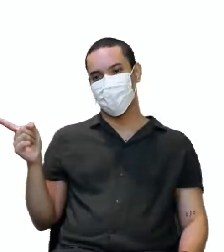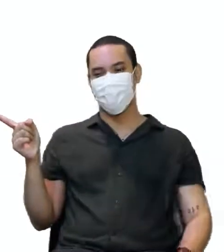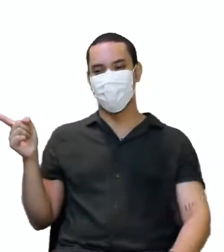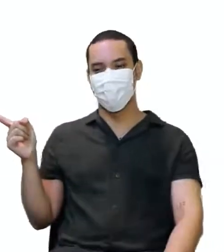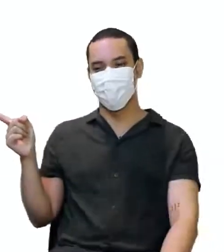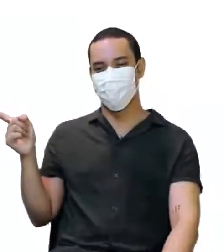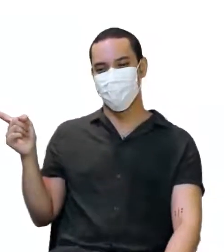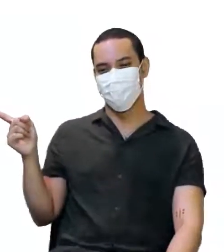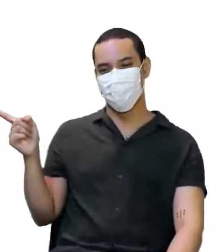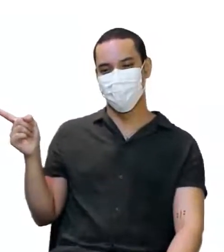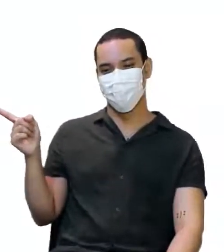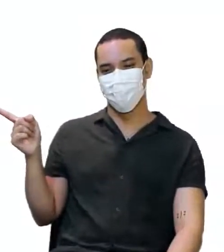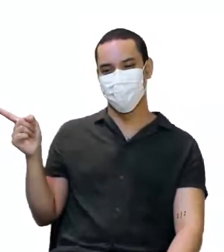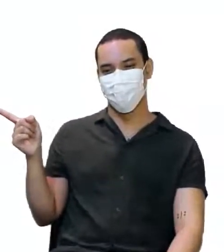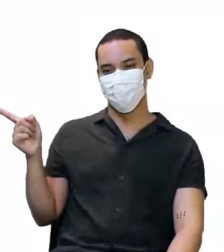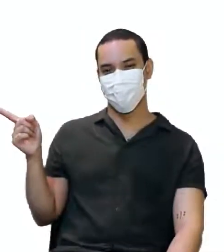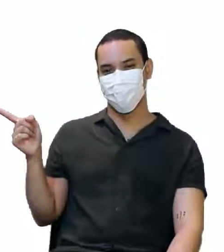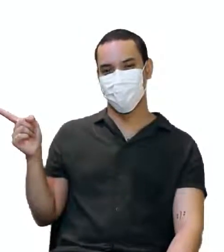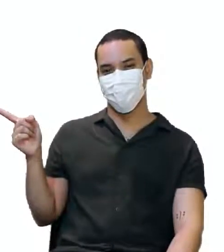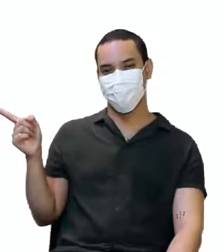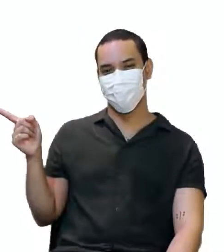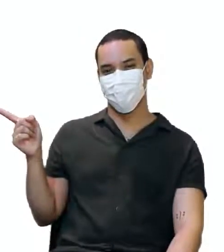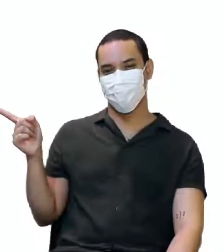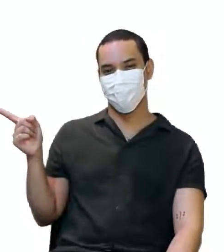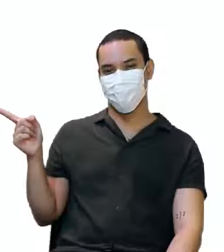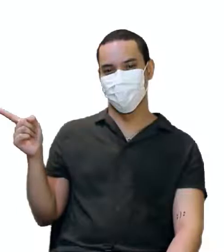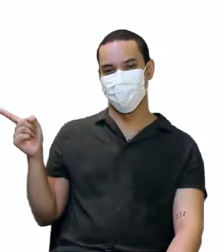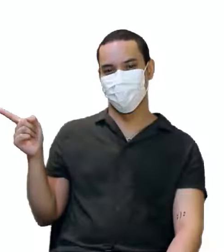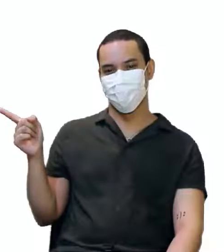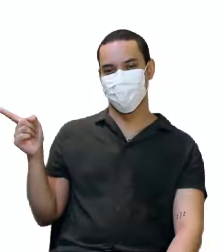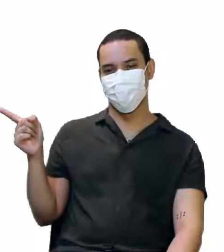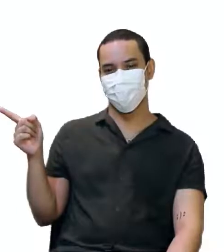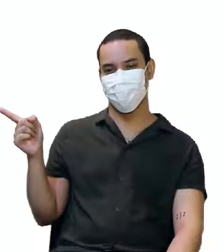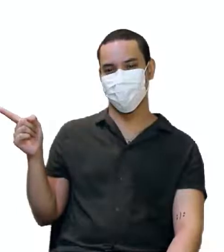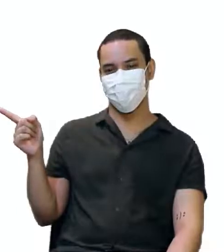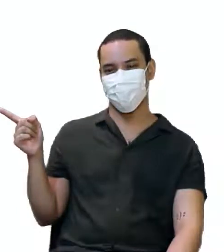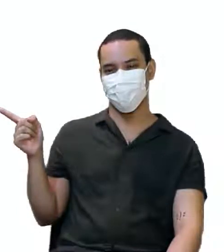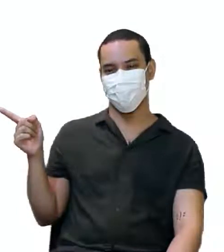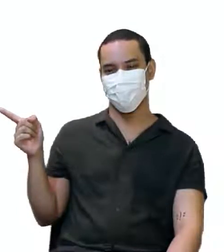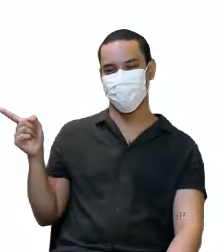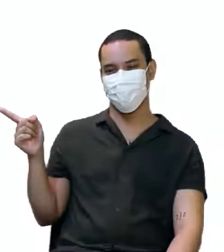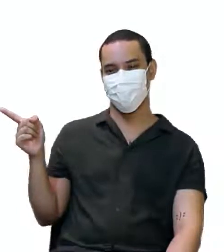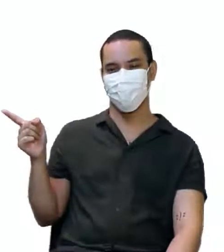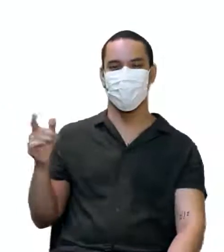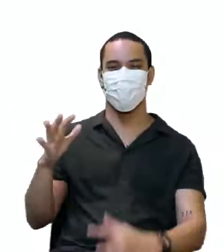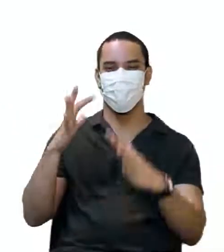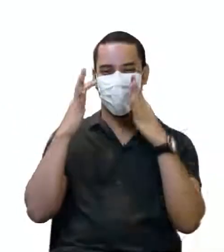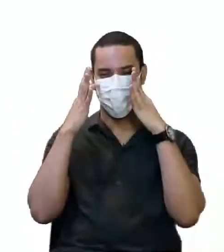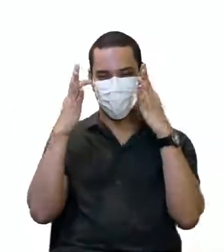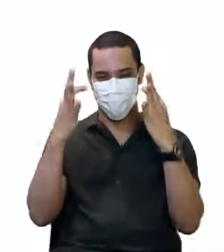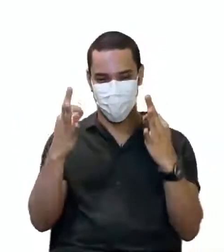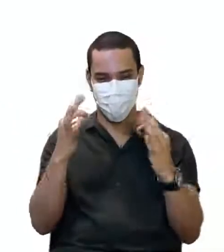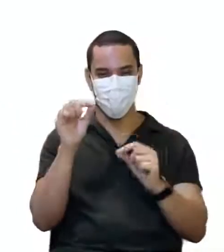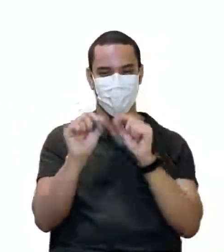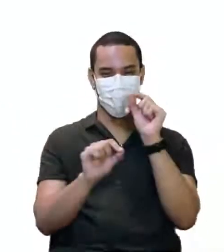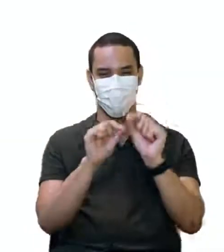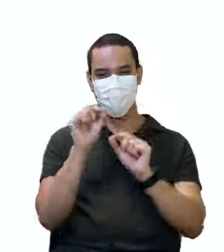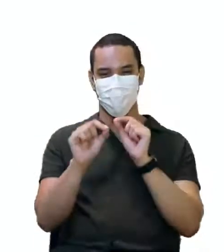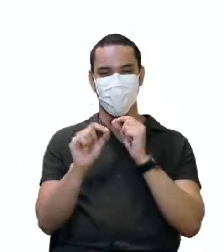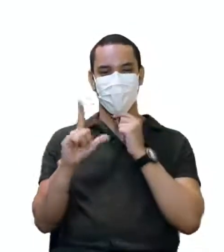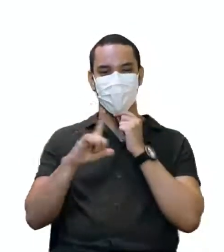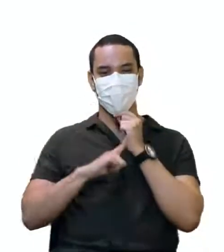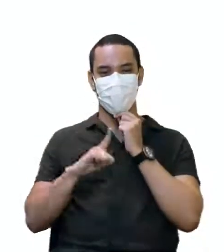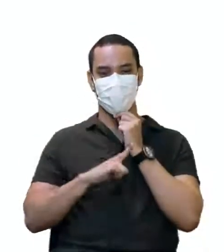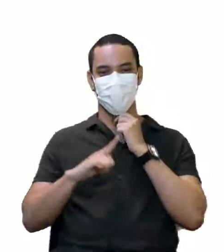print. Eita, mano, olha a posição da professora. Então, olha com esse teu dedo aí, Vitor. Presta atenção aqui que ele tá com